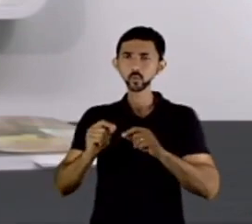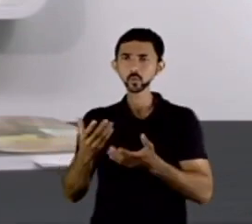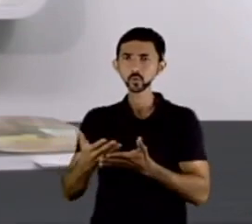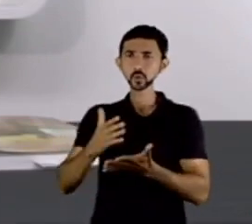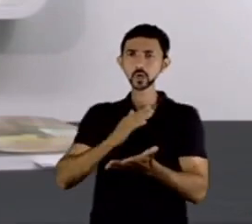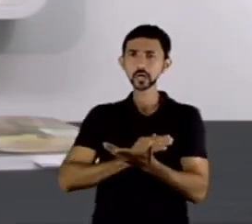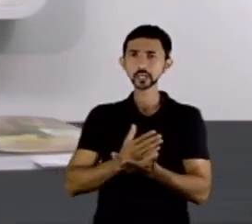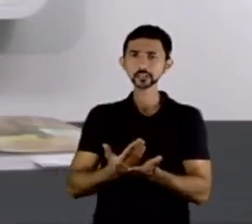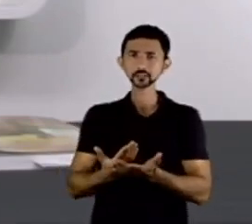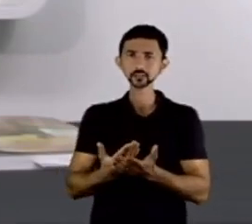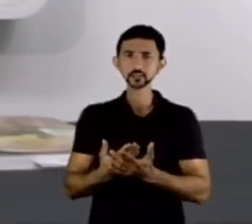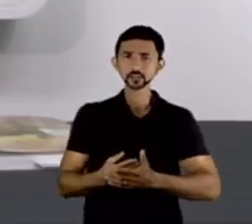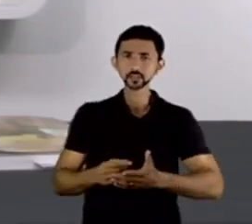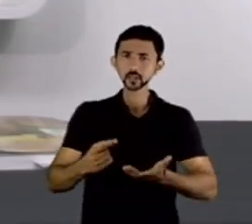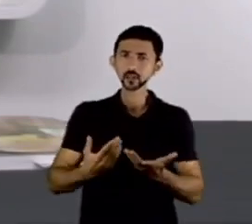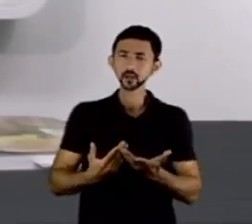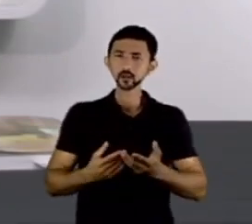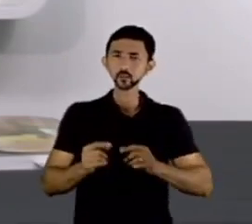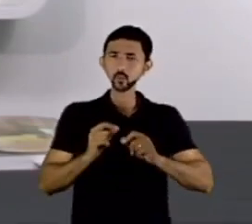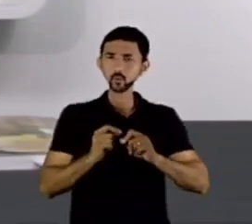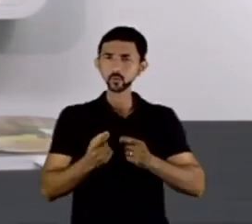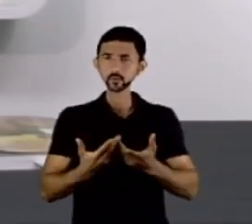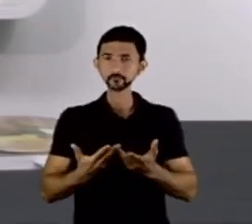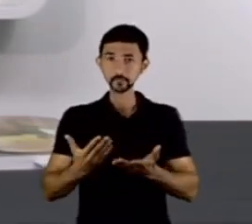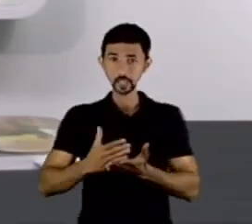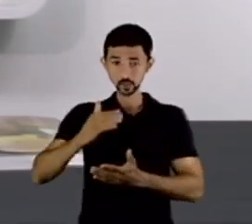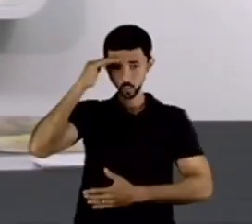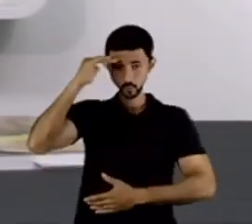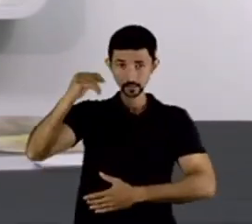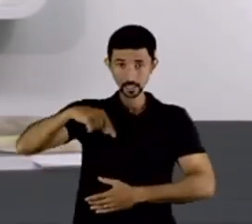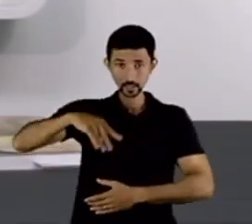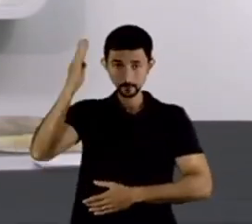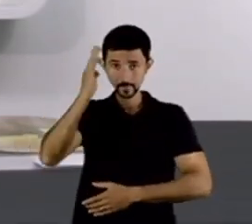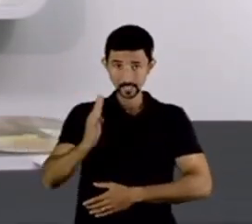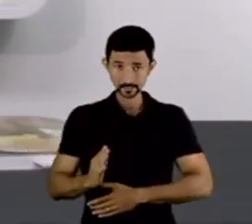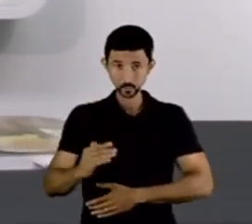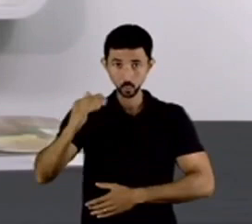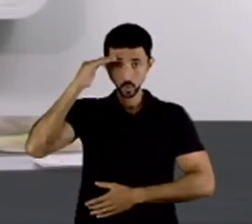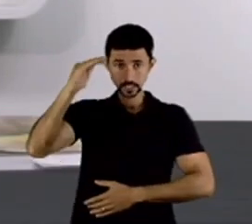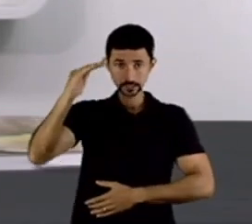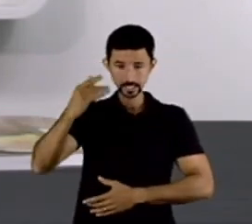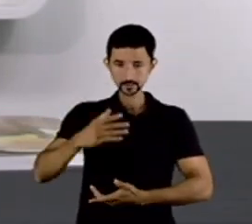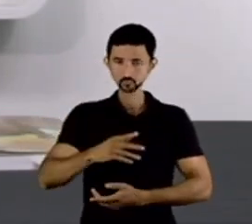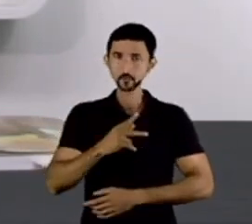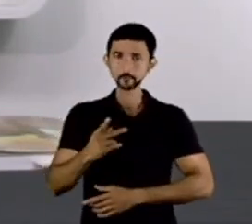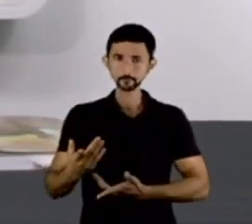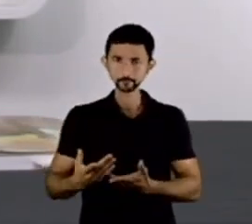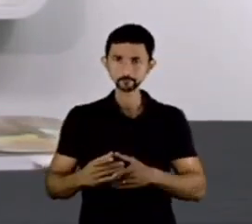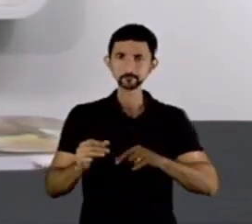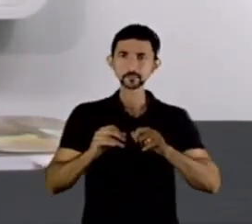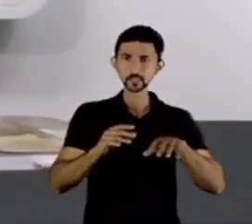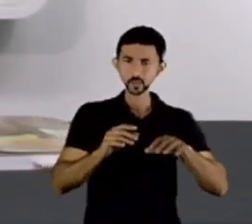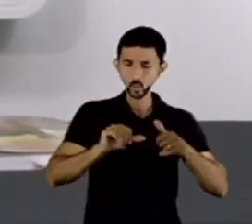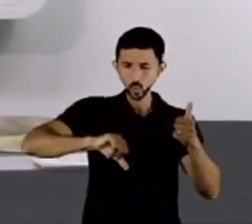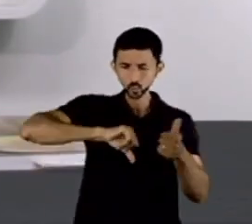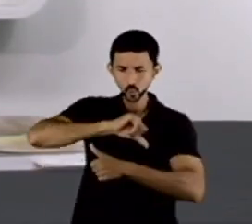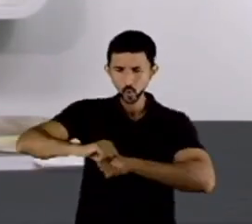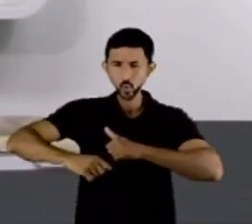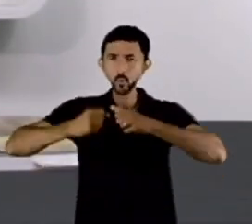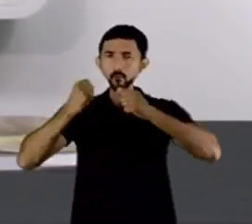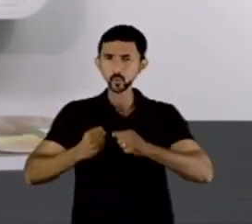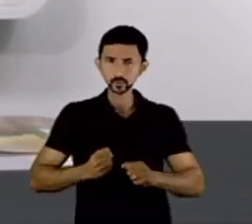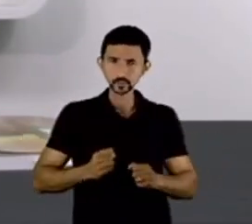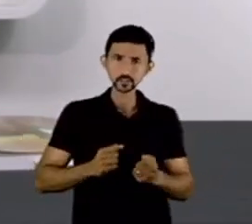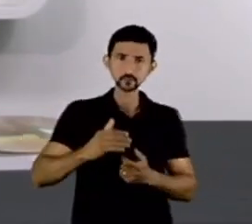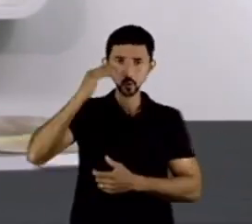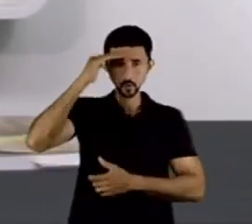dos civis governarem o Brasil, quem governava o Brasil eram os militares, o exército, né? Que foi retirado do poder. Depois vieram